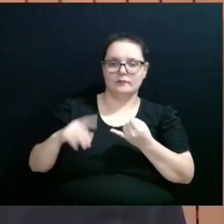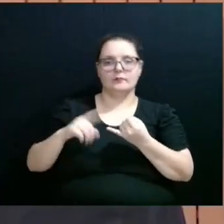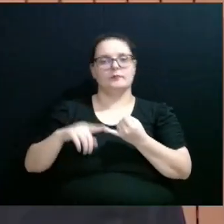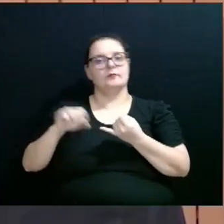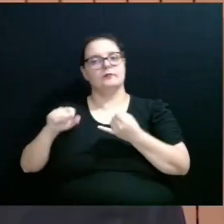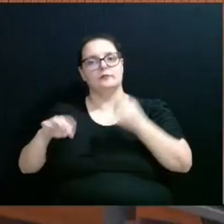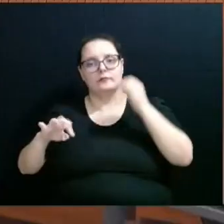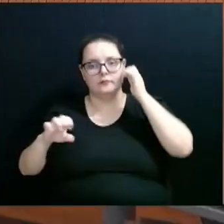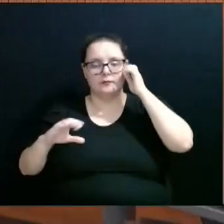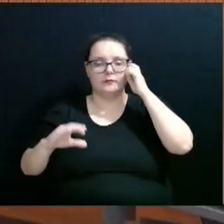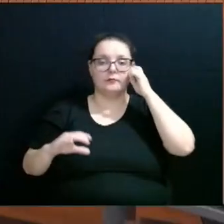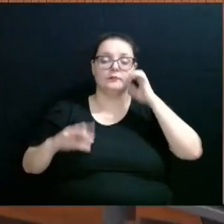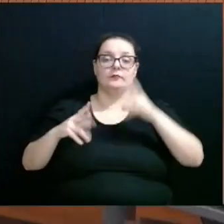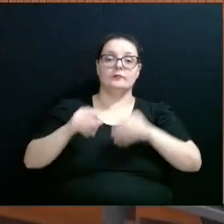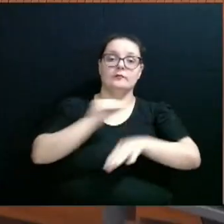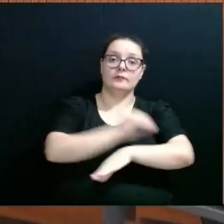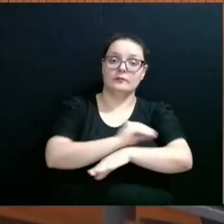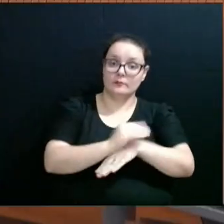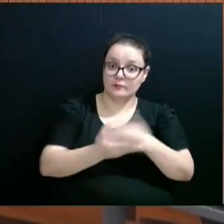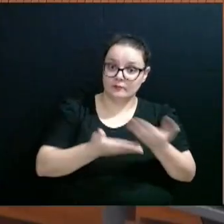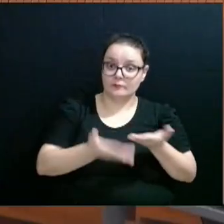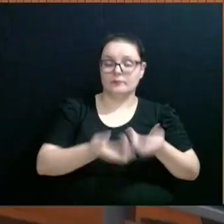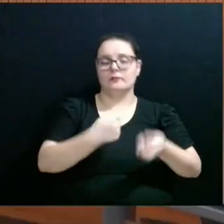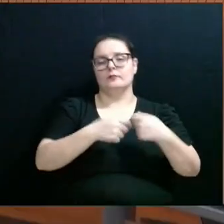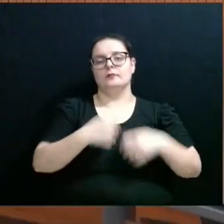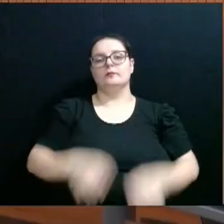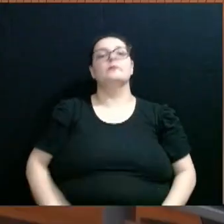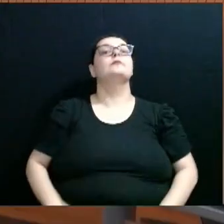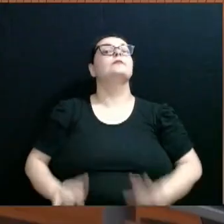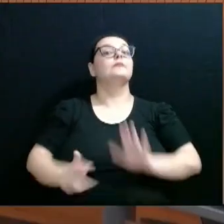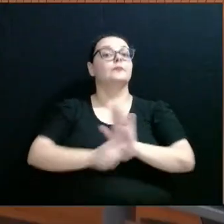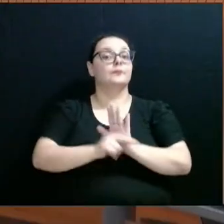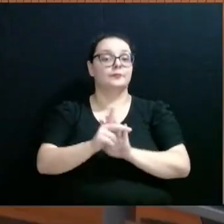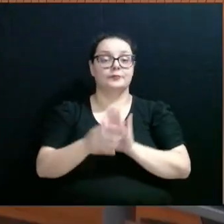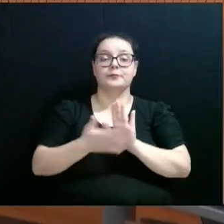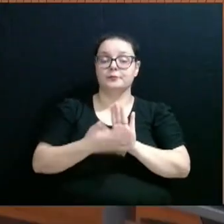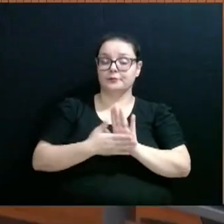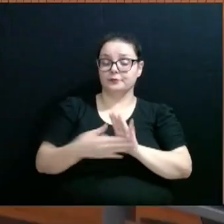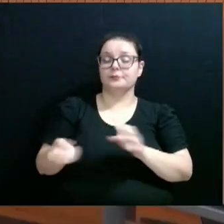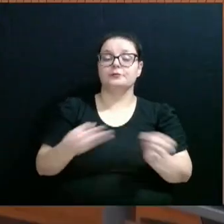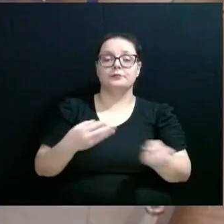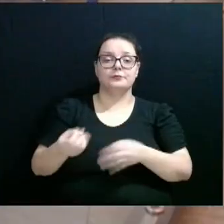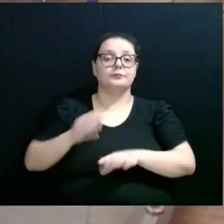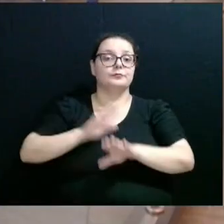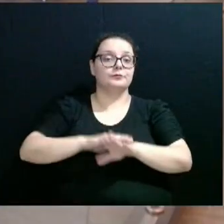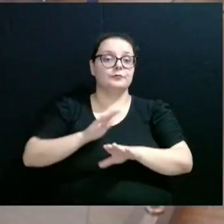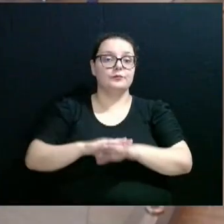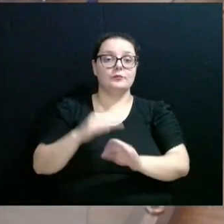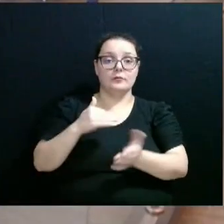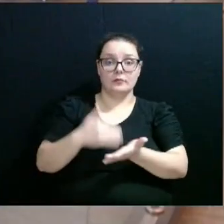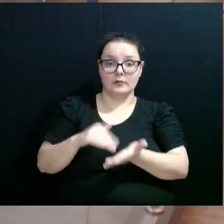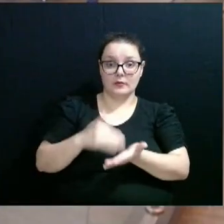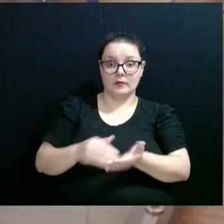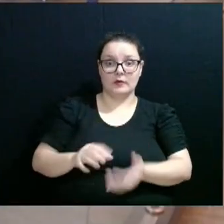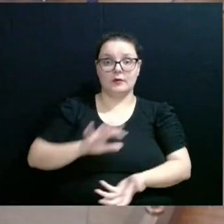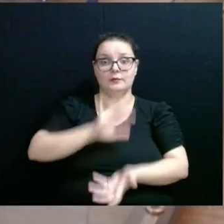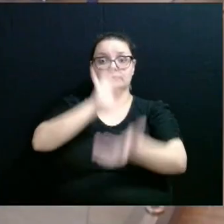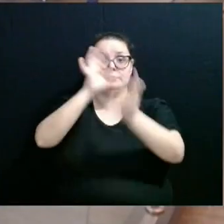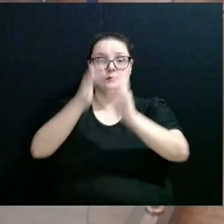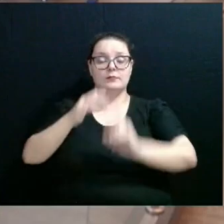adequadamente cuidado. O projeto ainda propõe atualizar as atribuições da Secretaria de Clima, Meio Ambiente